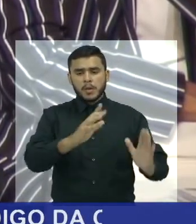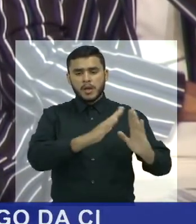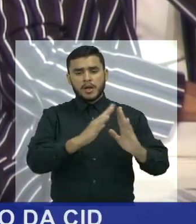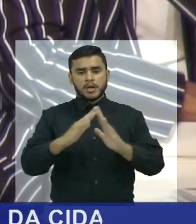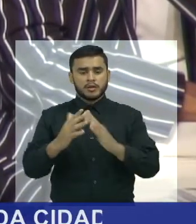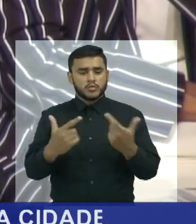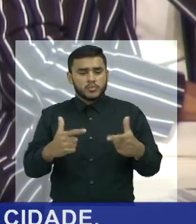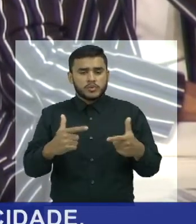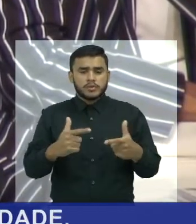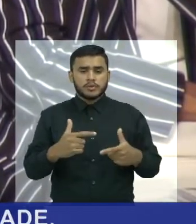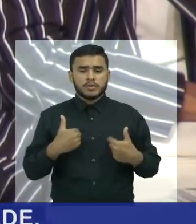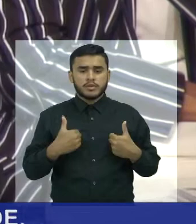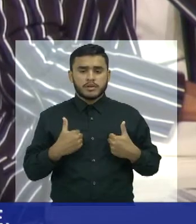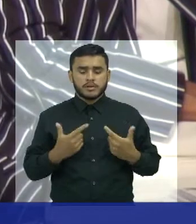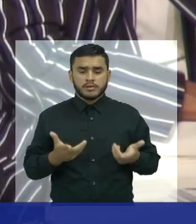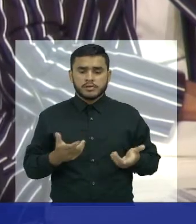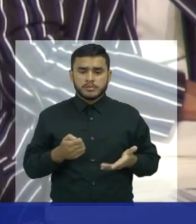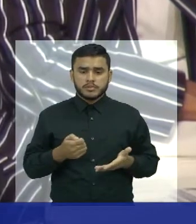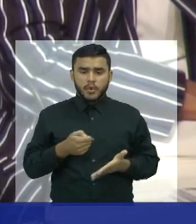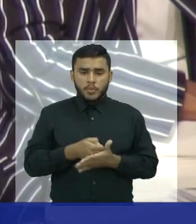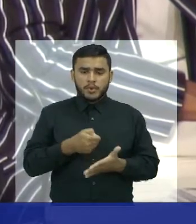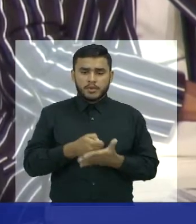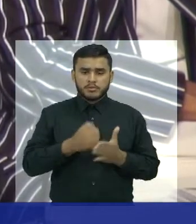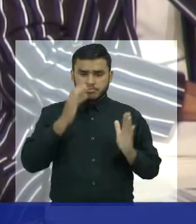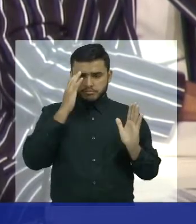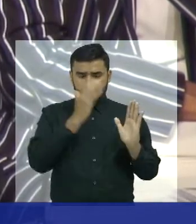tem condição de cumprir aquela obrigação.